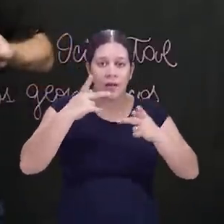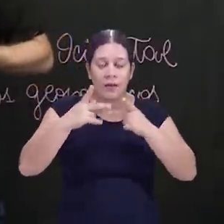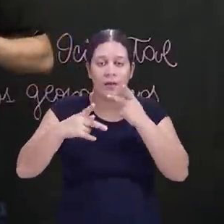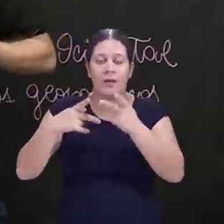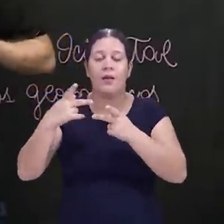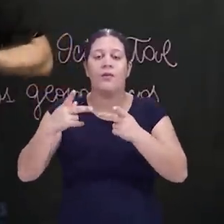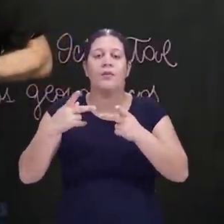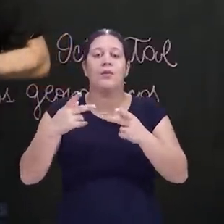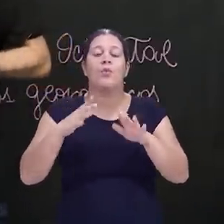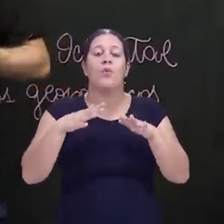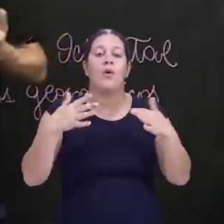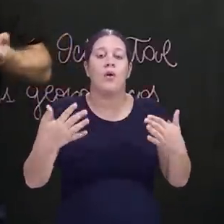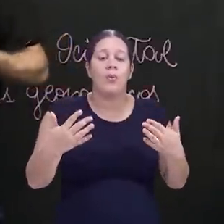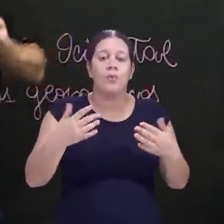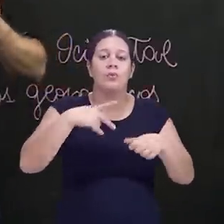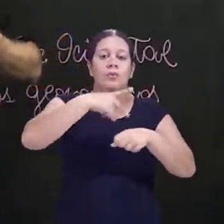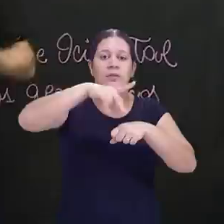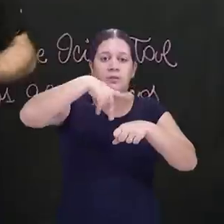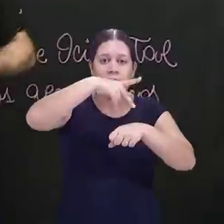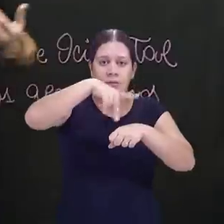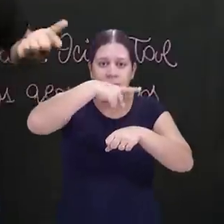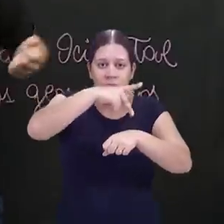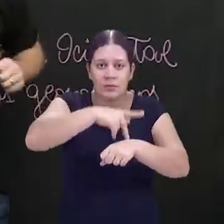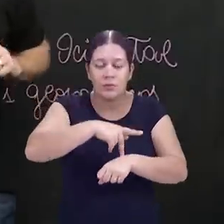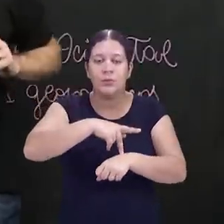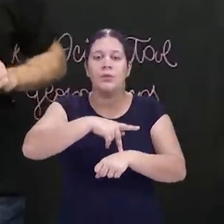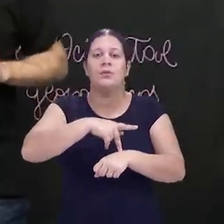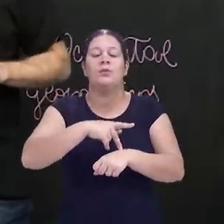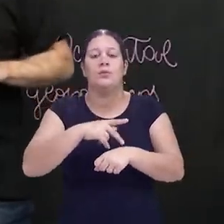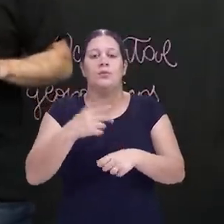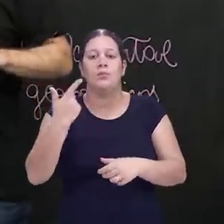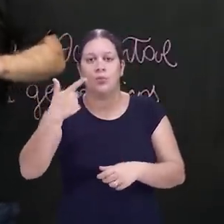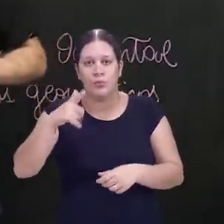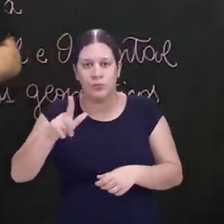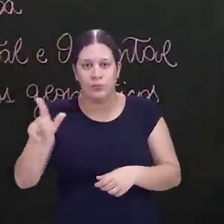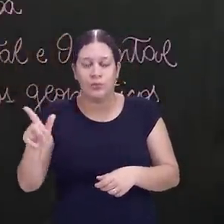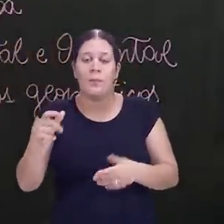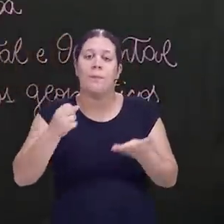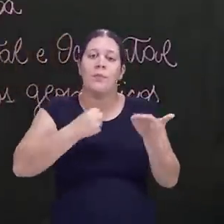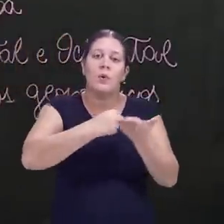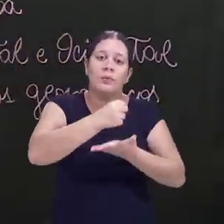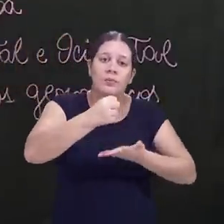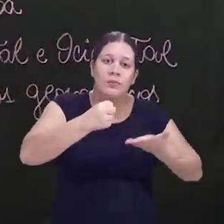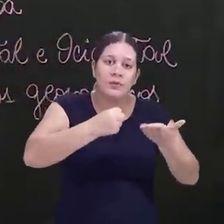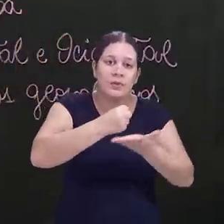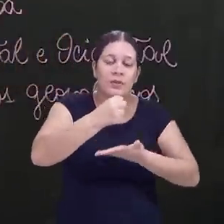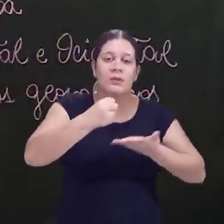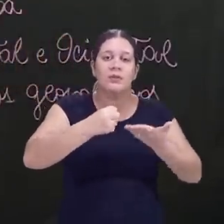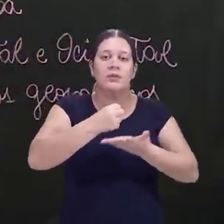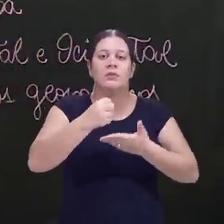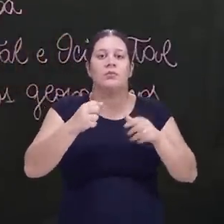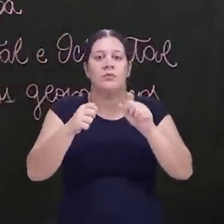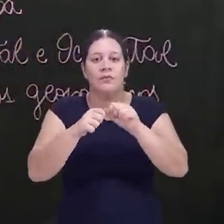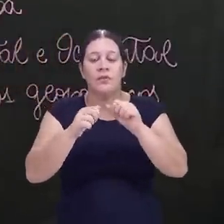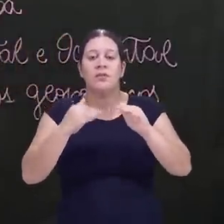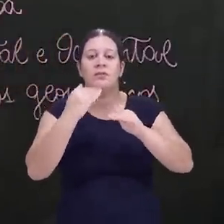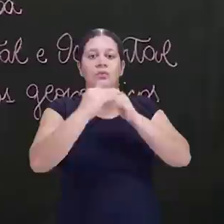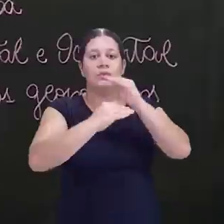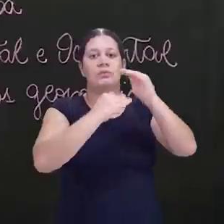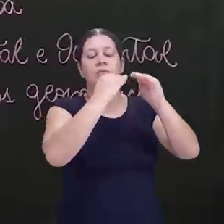exatamente quais eram os países que estavam alinhados para um lado ou para o outro. Basicamente, essa é a forma de fazer o processo